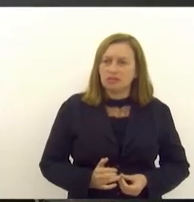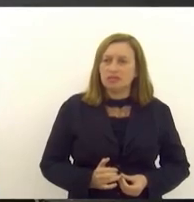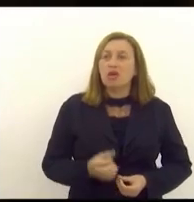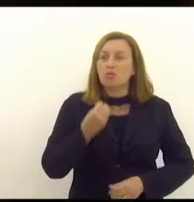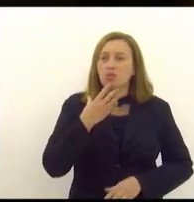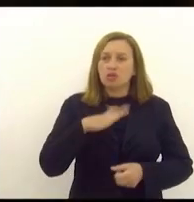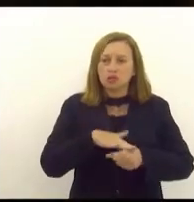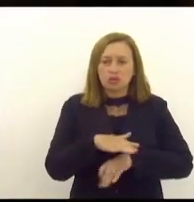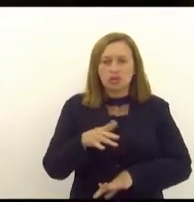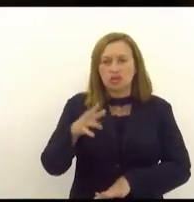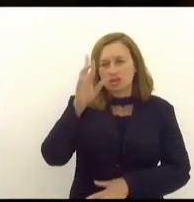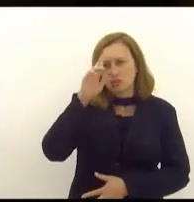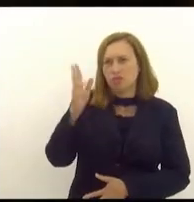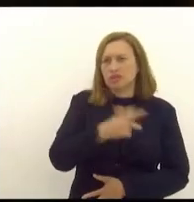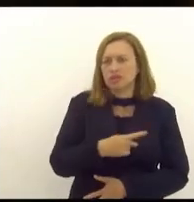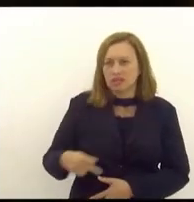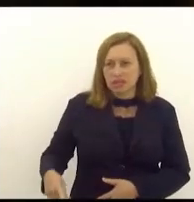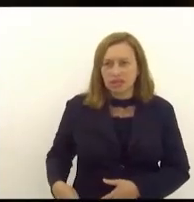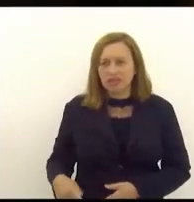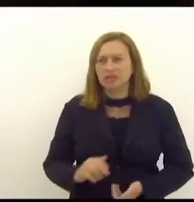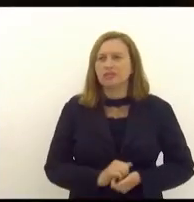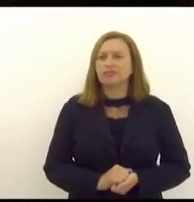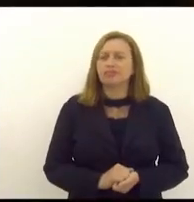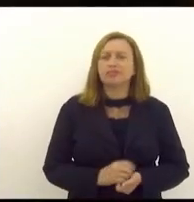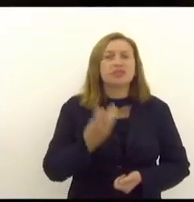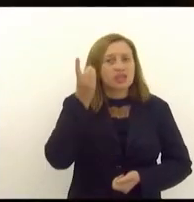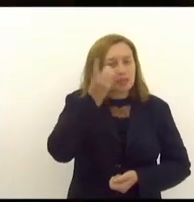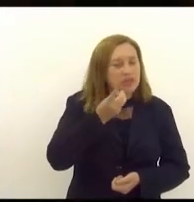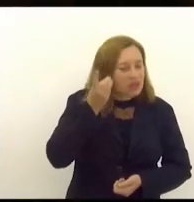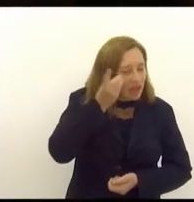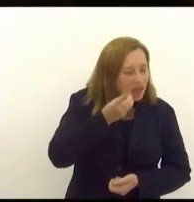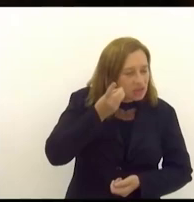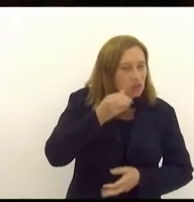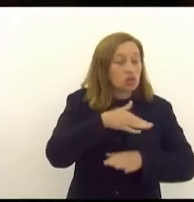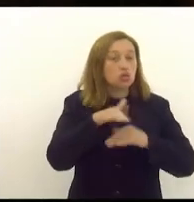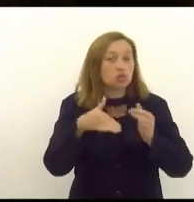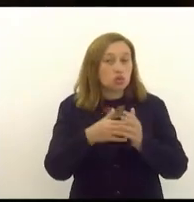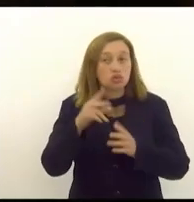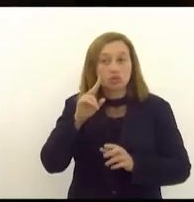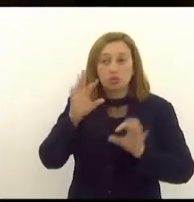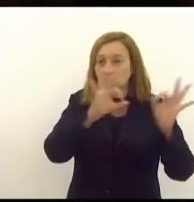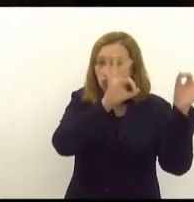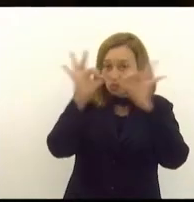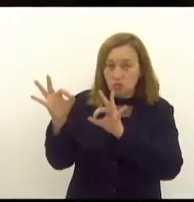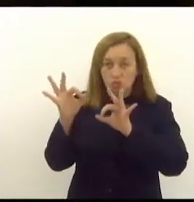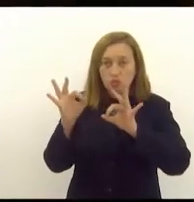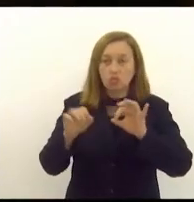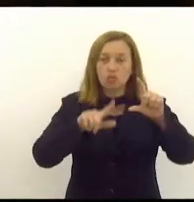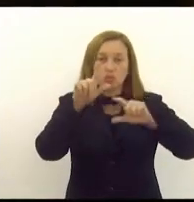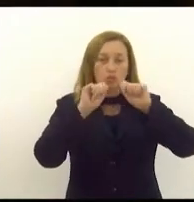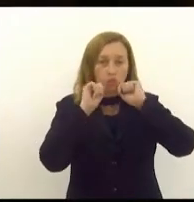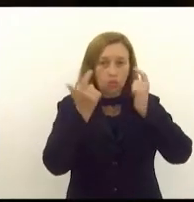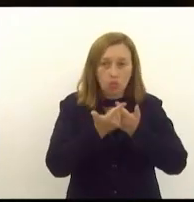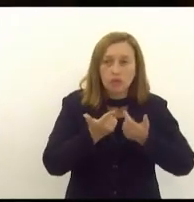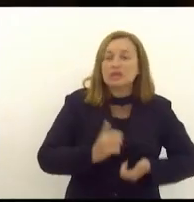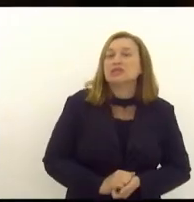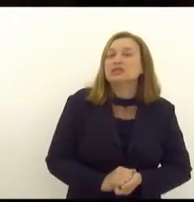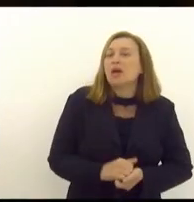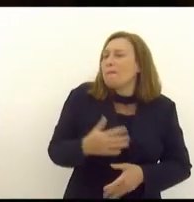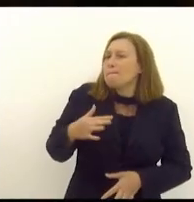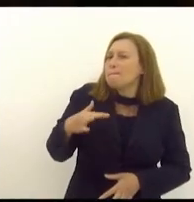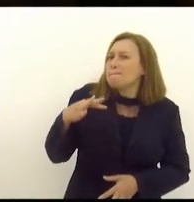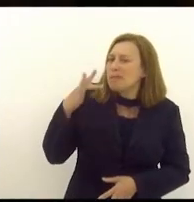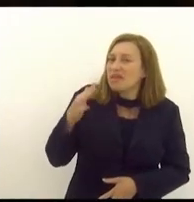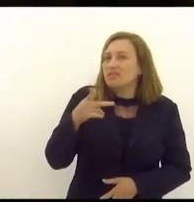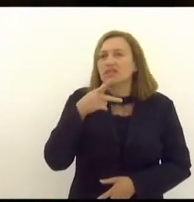Boa noite senhor presidente deputados e todos que nos assistem pela TV alerj pretendo ser bem